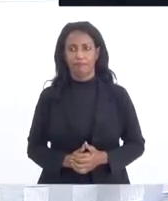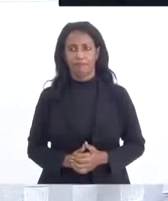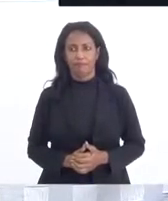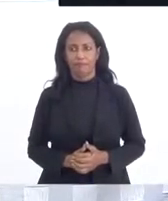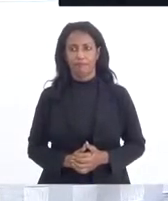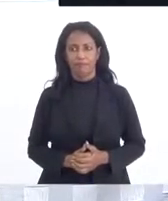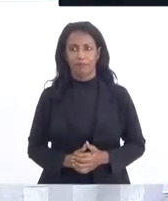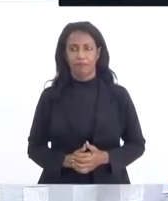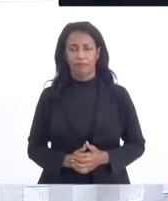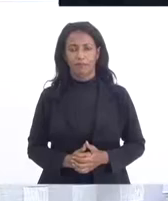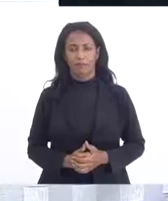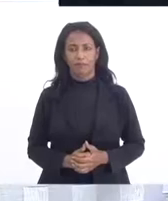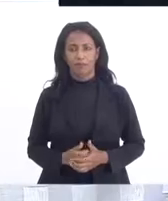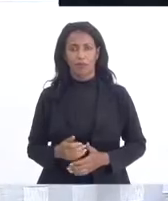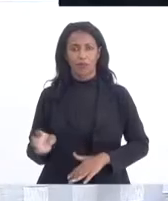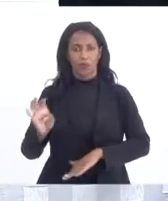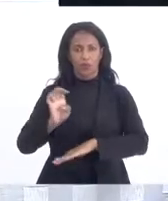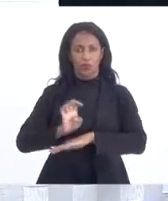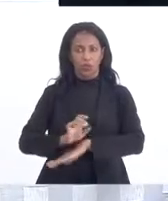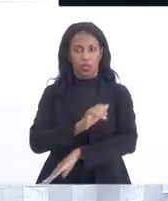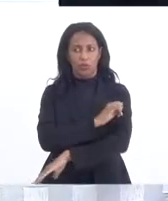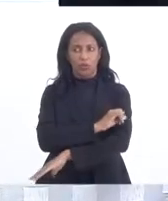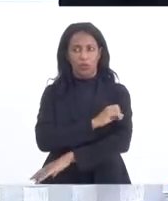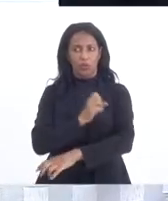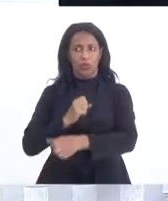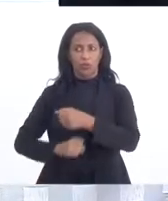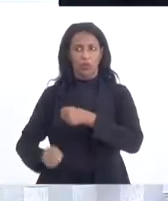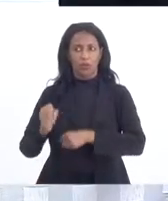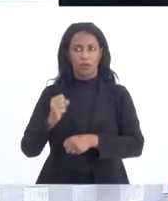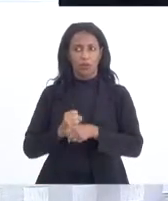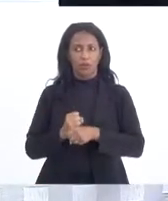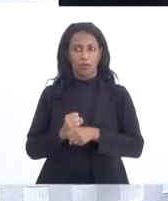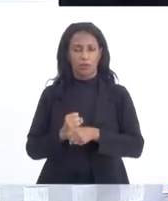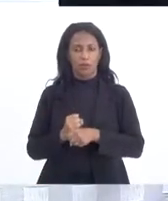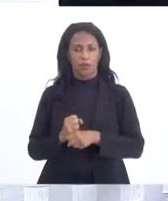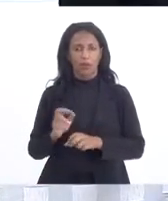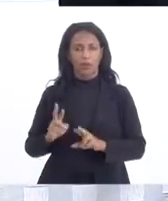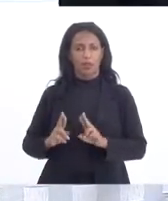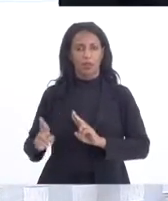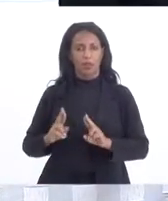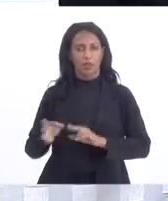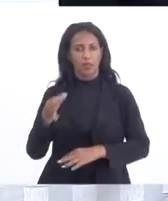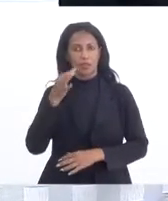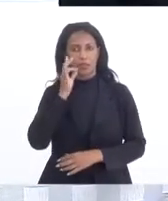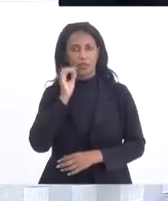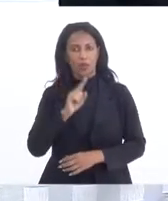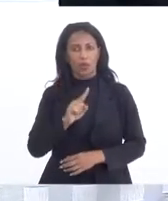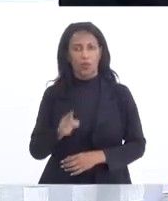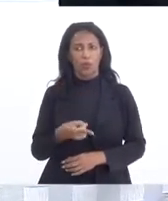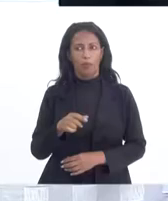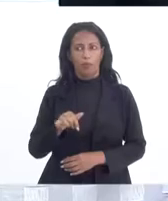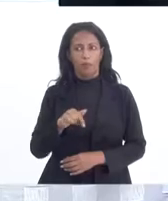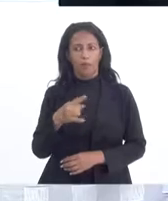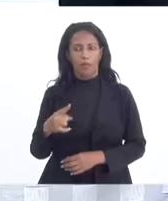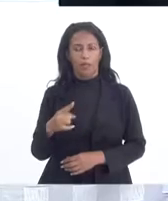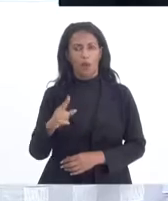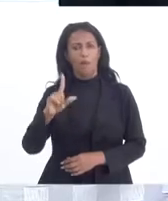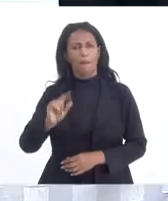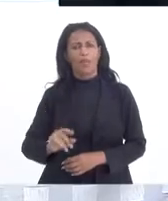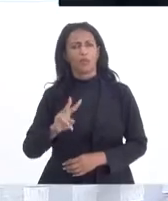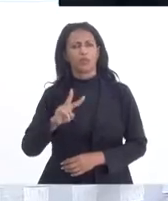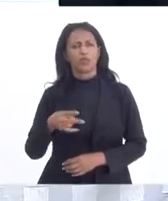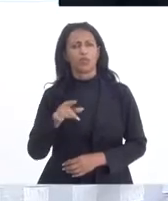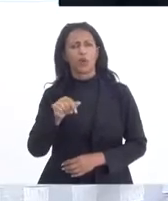exemplo, o Estado do Rio de Janeiro arrecadou o ano passado, em relação ao café, o ICMS, menos de 2 milhões de